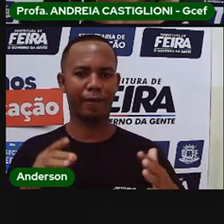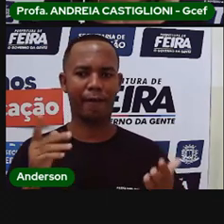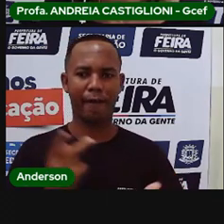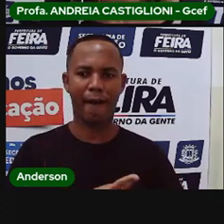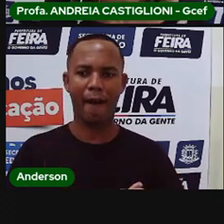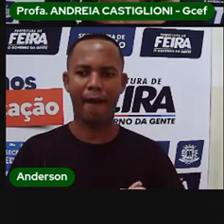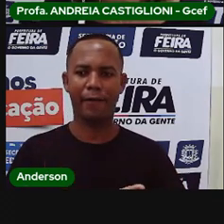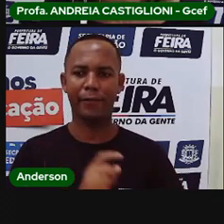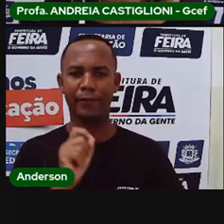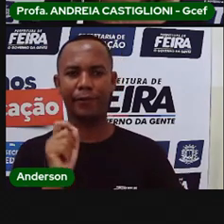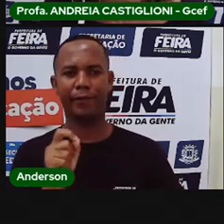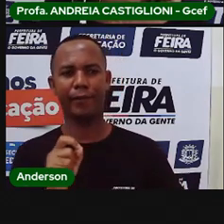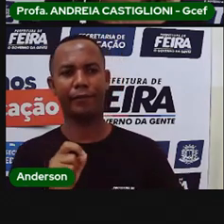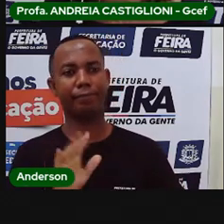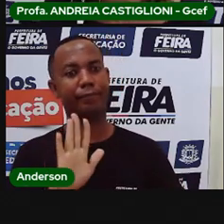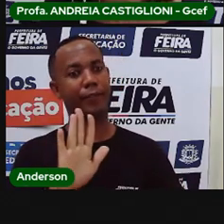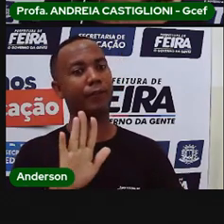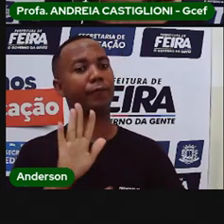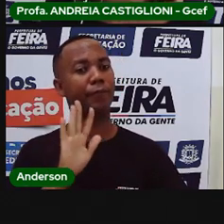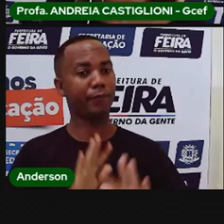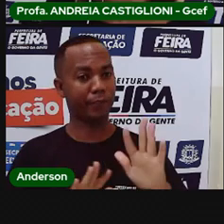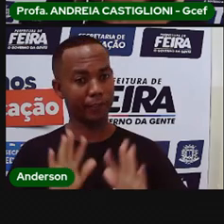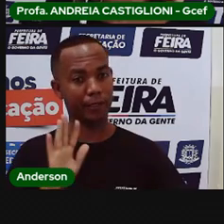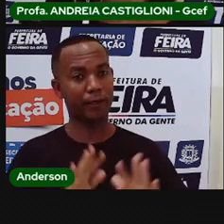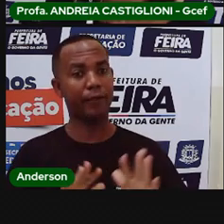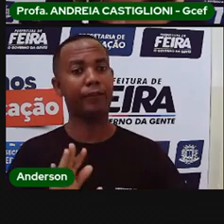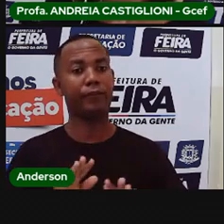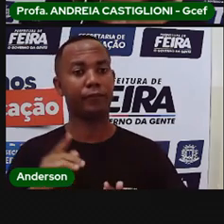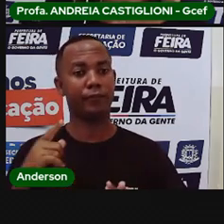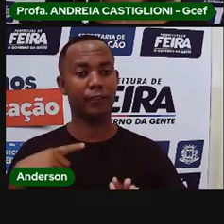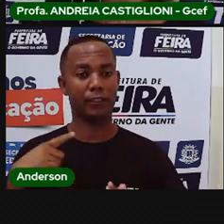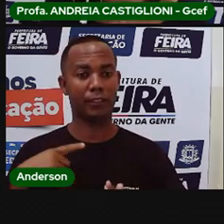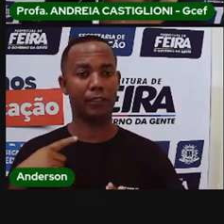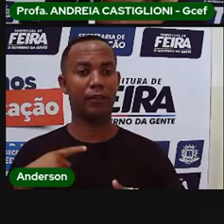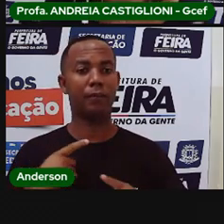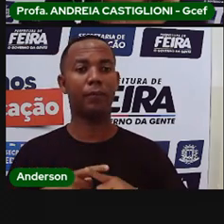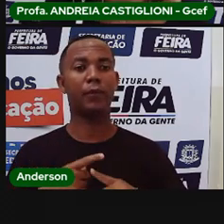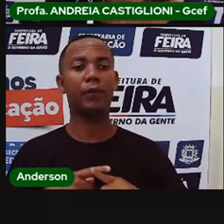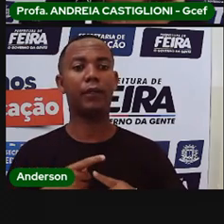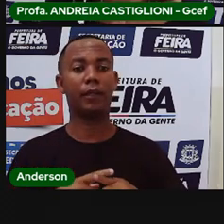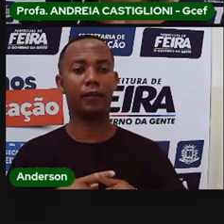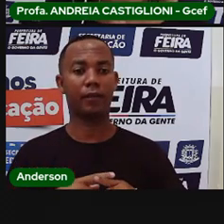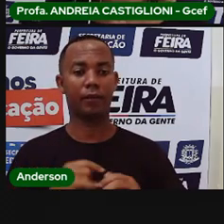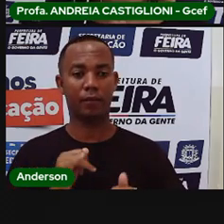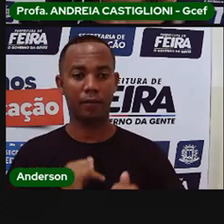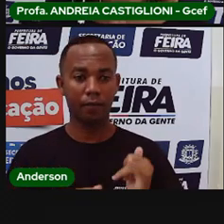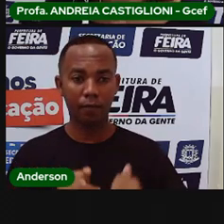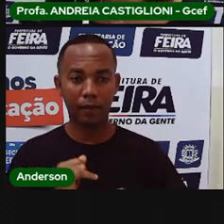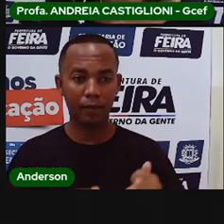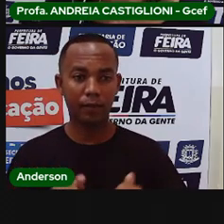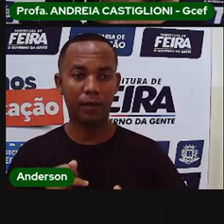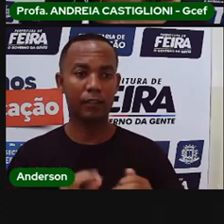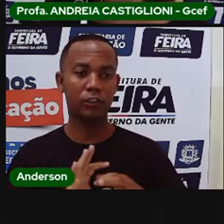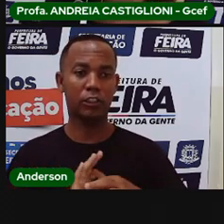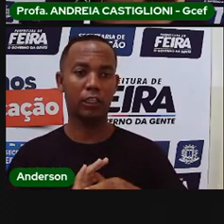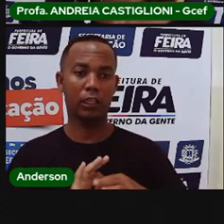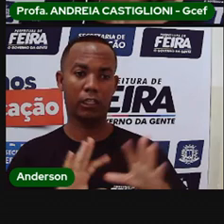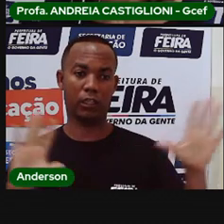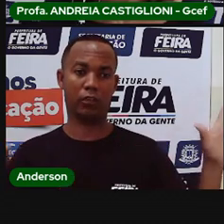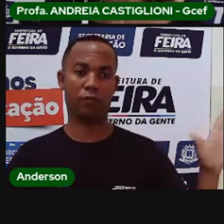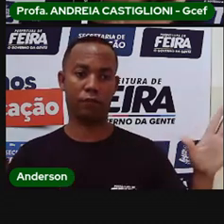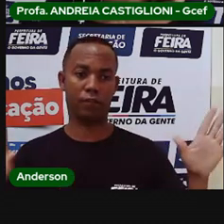certo? Então é só uma dica, é só um cuidado que a gente deve ter, porque a internet ela é ampla, ela é aberta, ela é